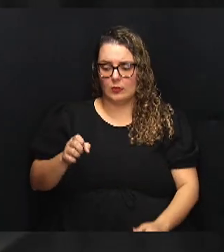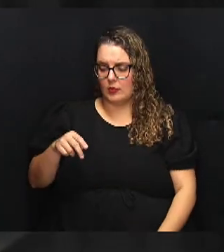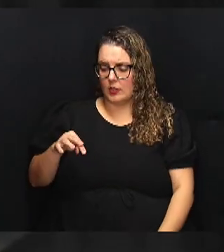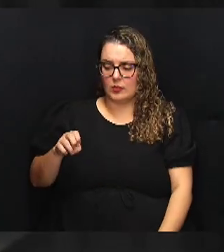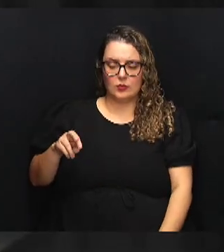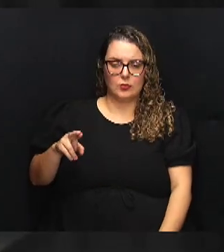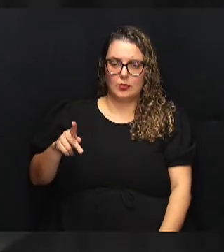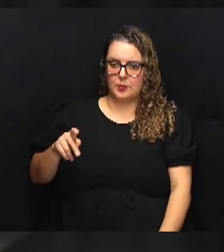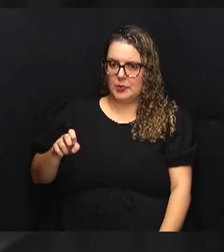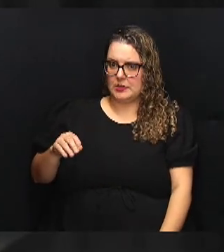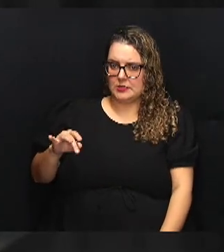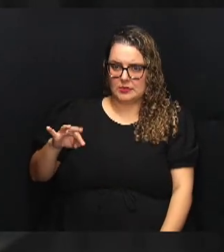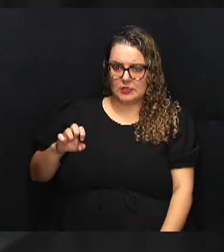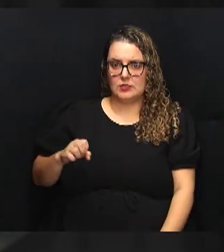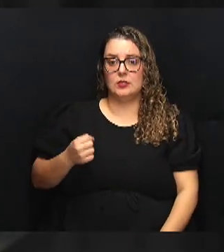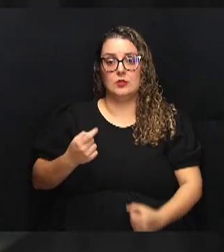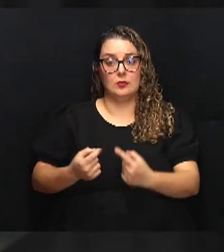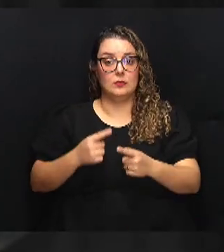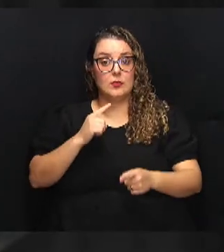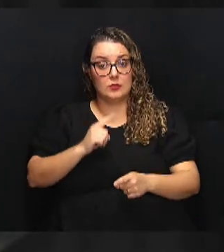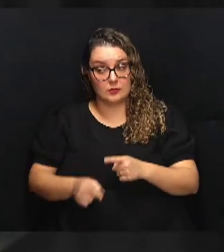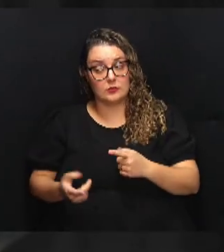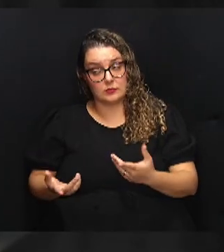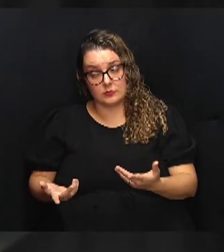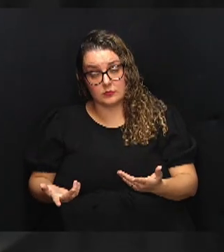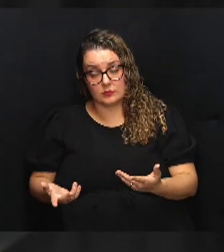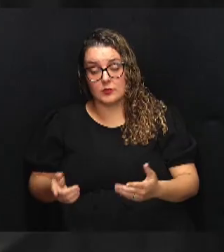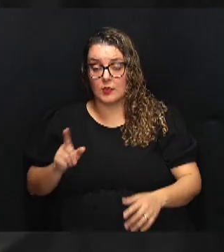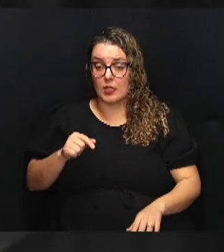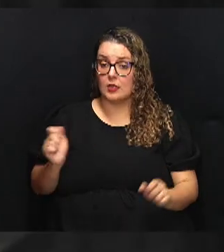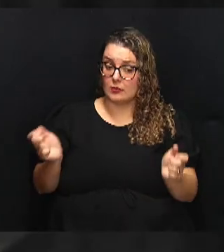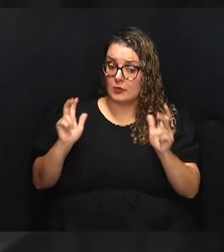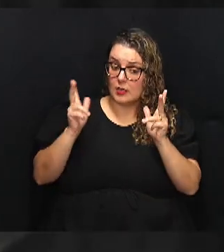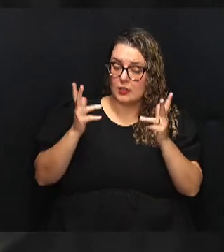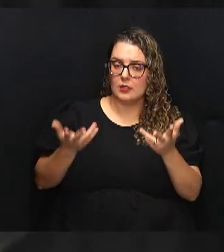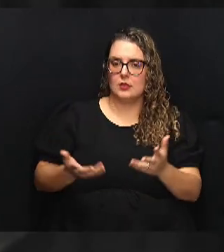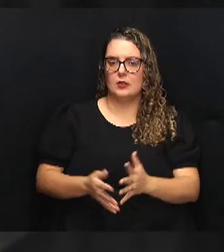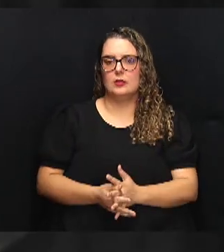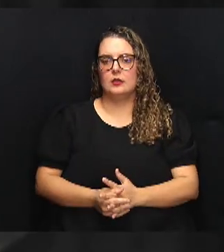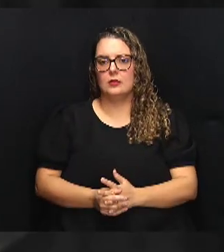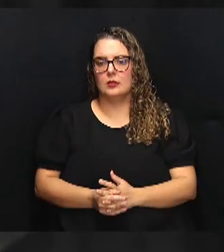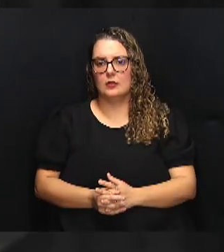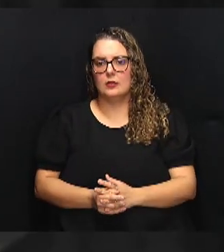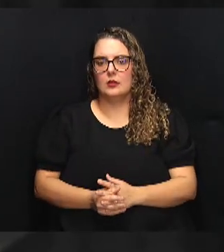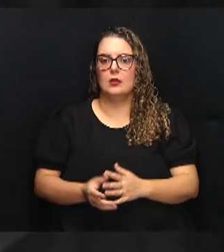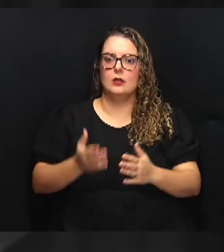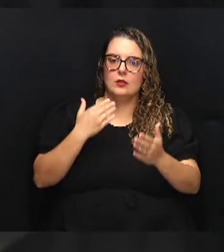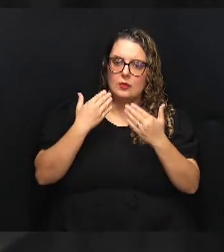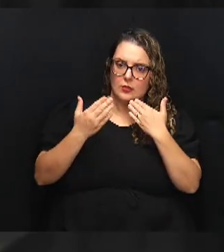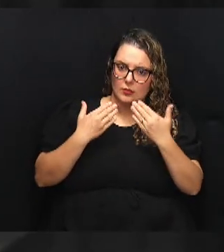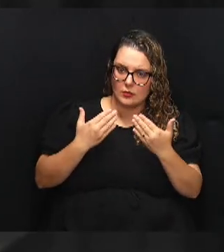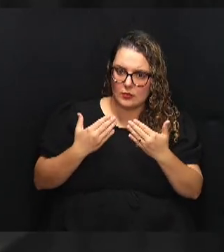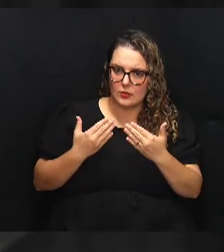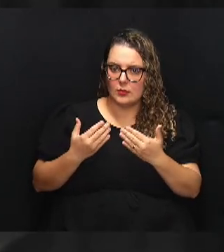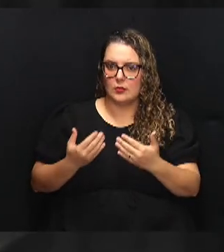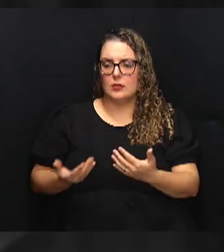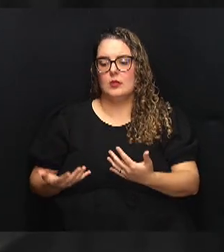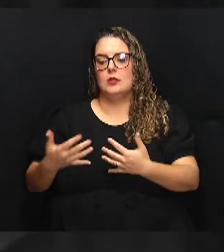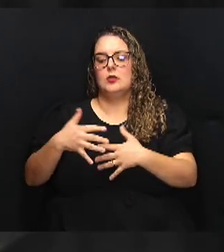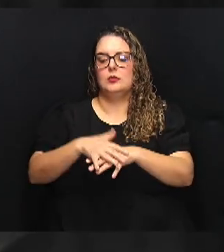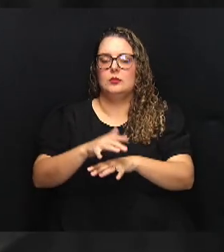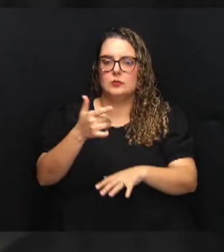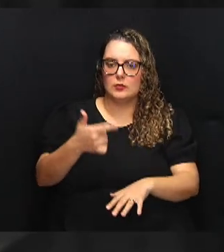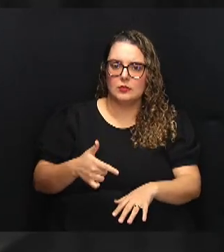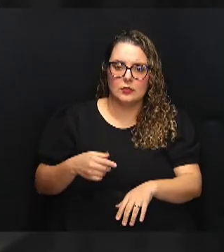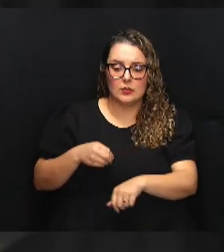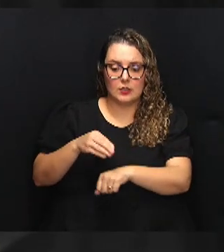entorpecente, alguma substância proibida, e é chamar e tentar conversar, reinseri-lo, encaminhar para